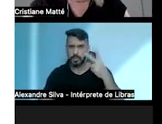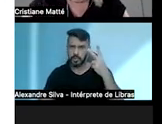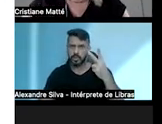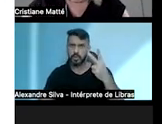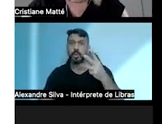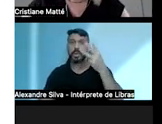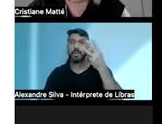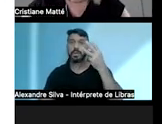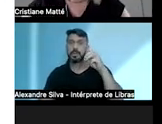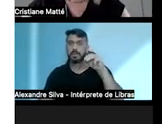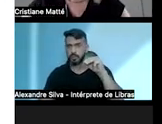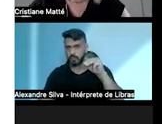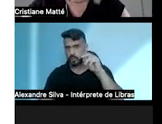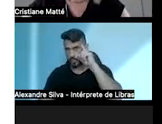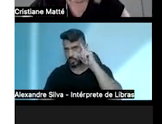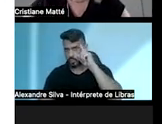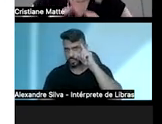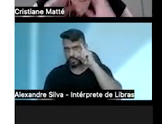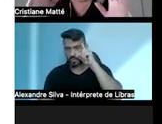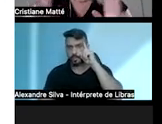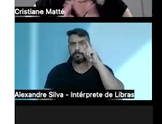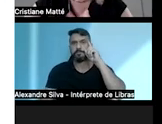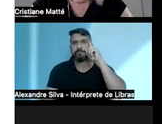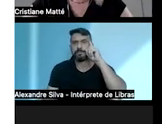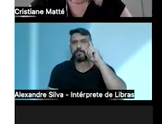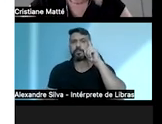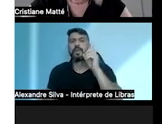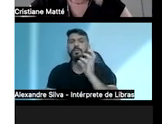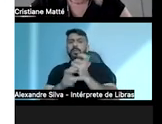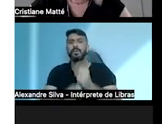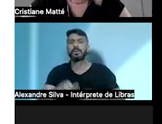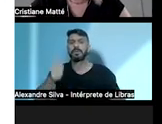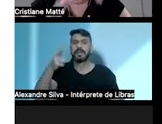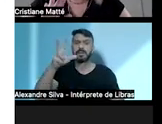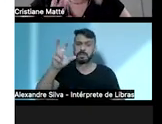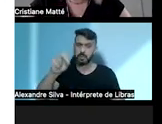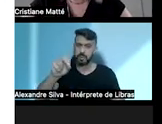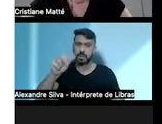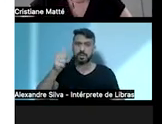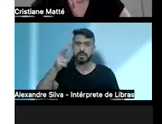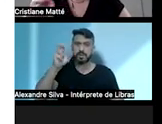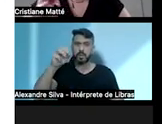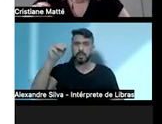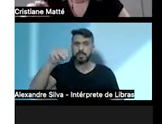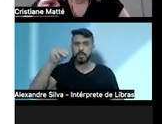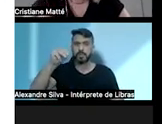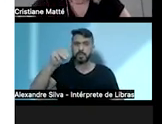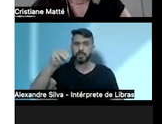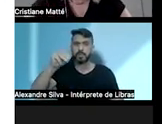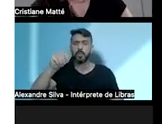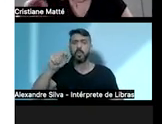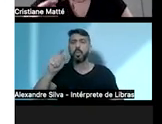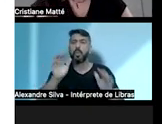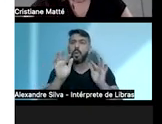30 minutos por dia de exercício para as gestantes, num total de 150 de exercício, 150 minutos de exercício